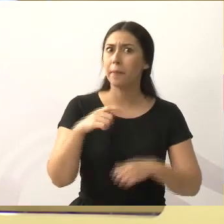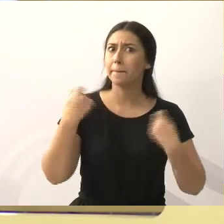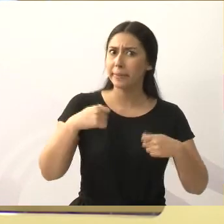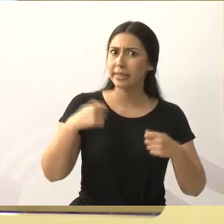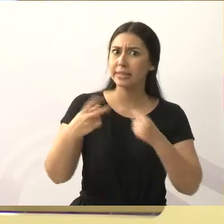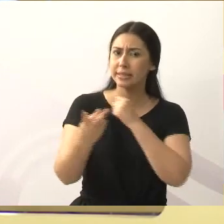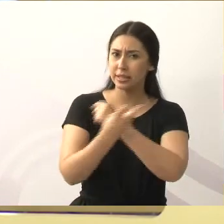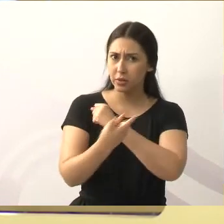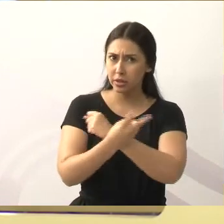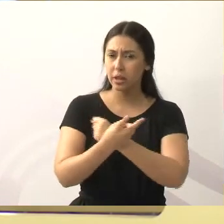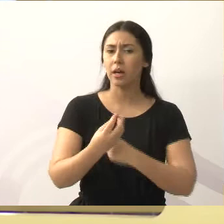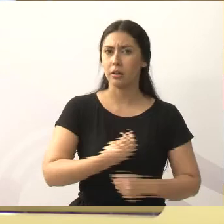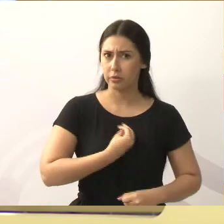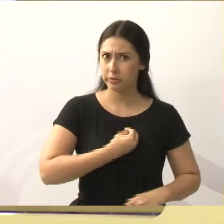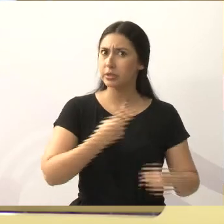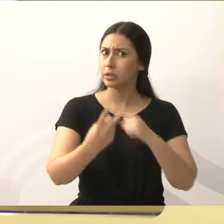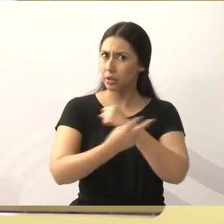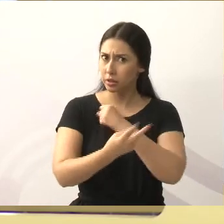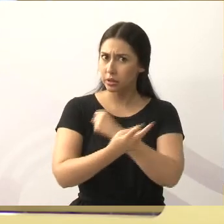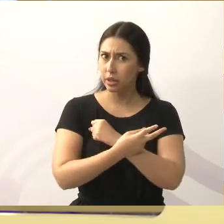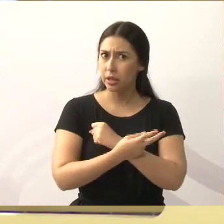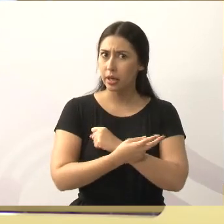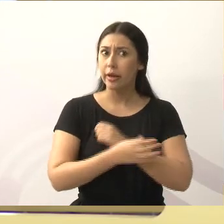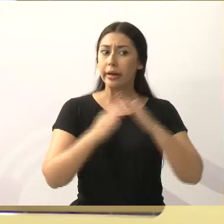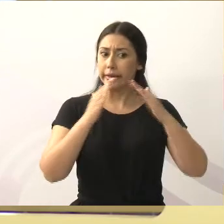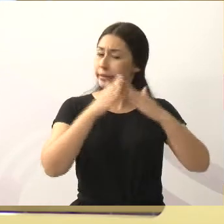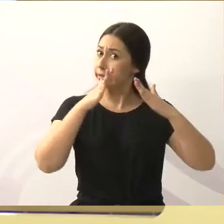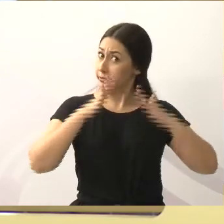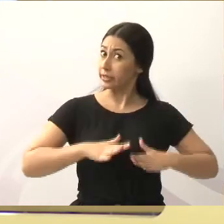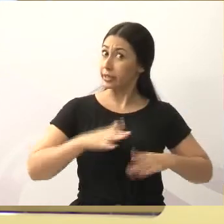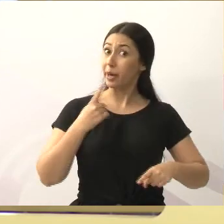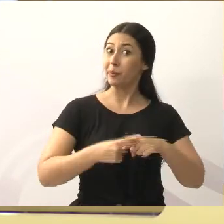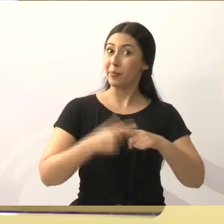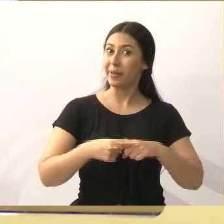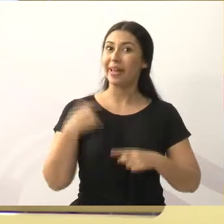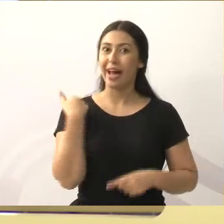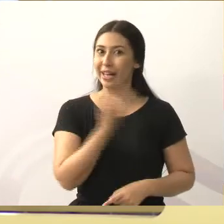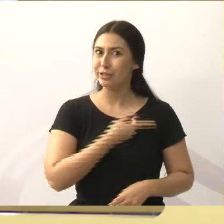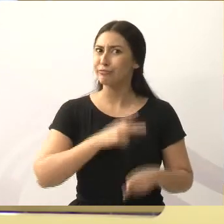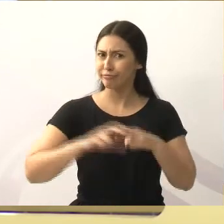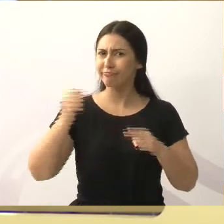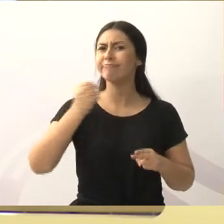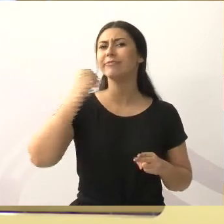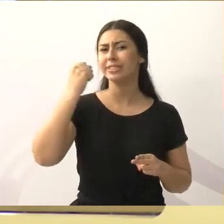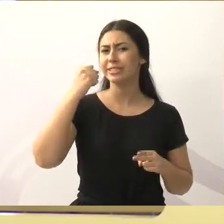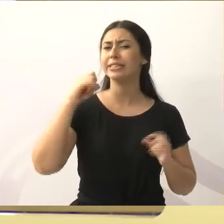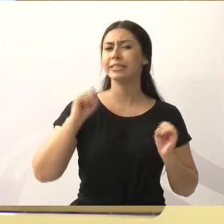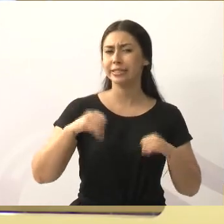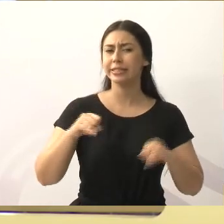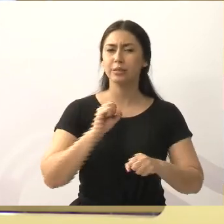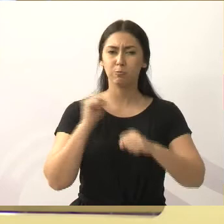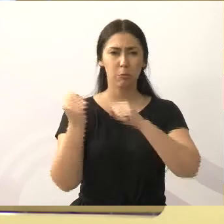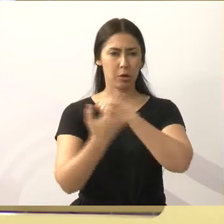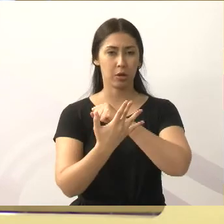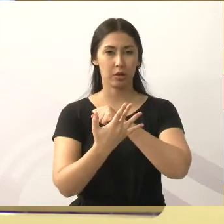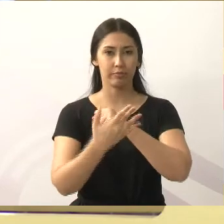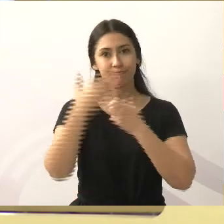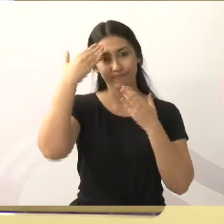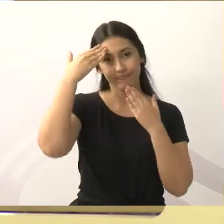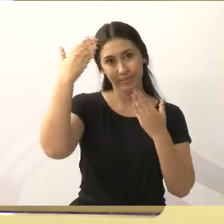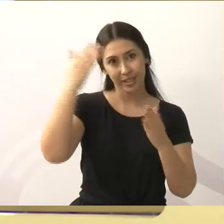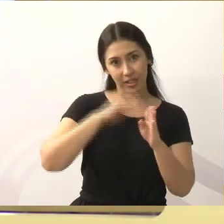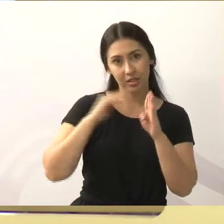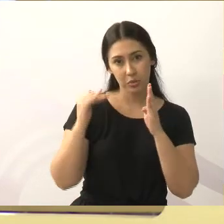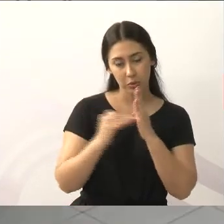Peço, não sai de casa. Vamos cuidar que nós vamos vencer essa coronavírus na nossa cidade de Jacareí. Obrigado a